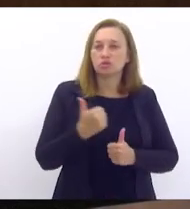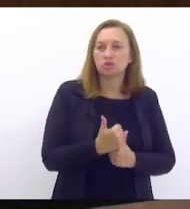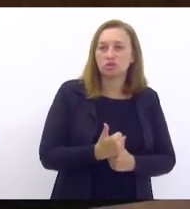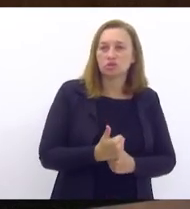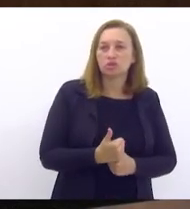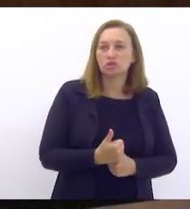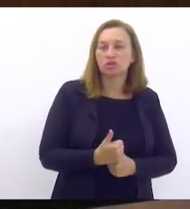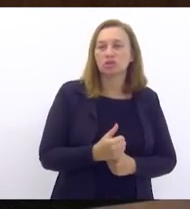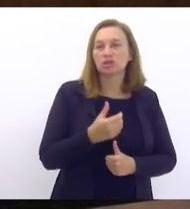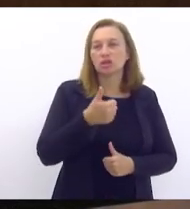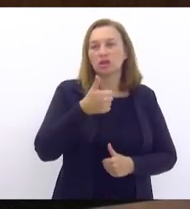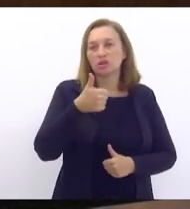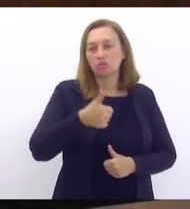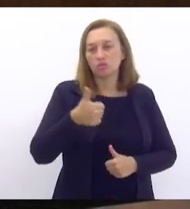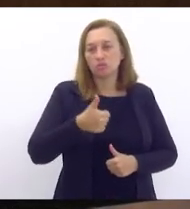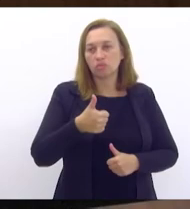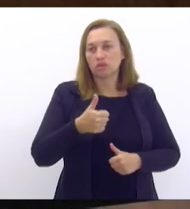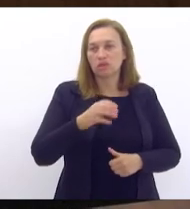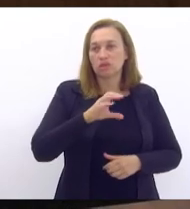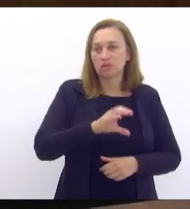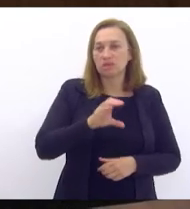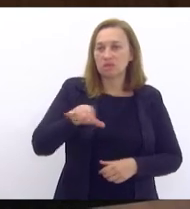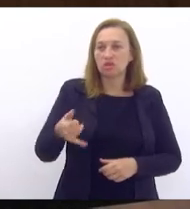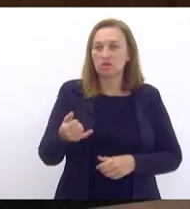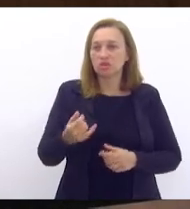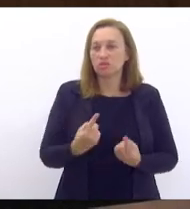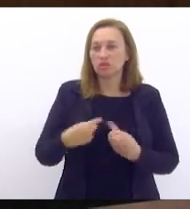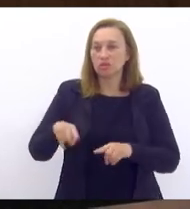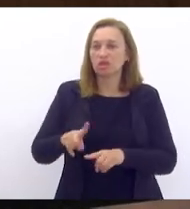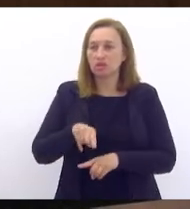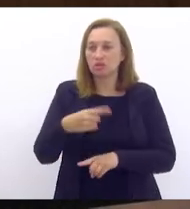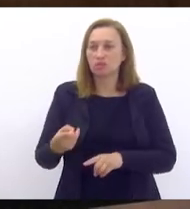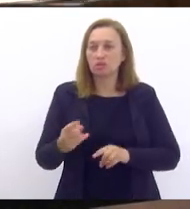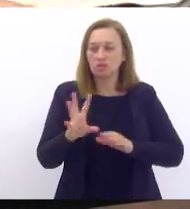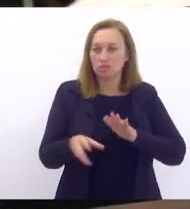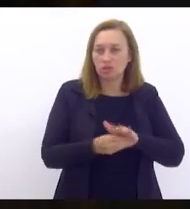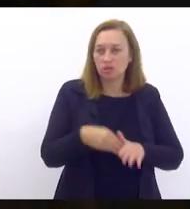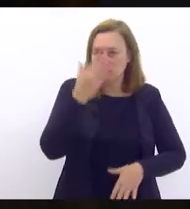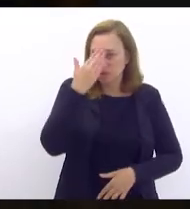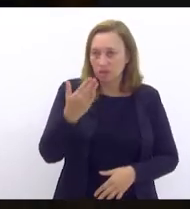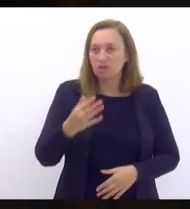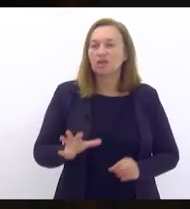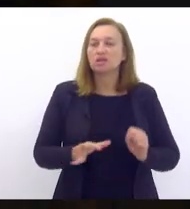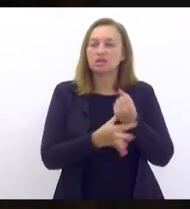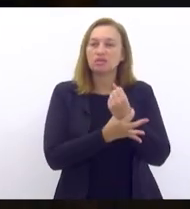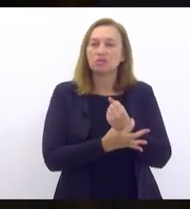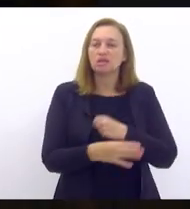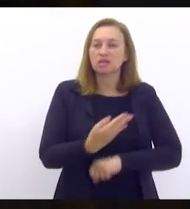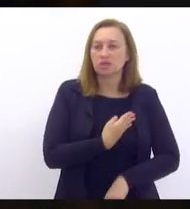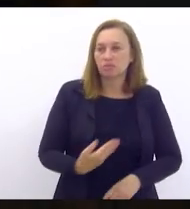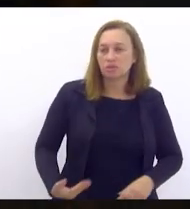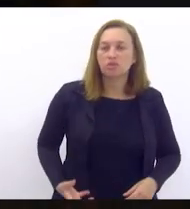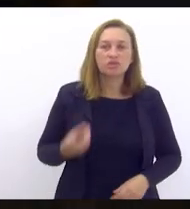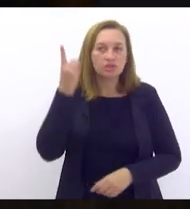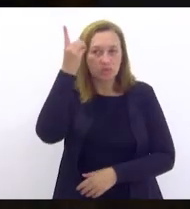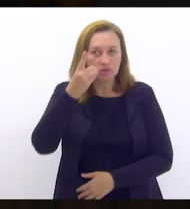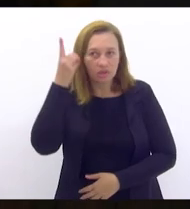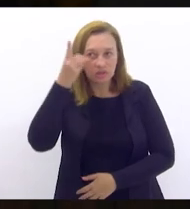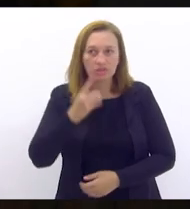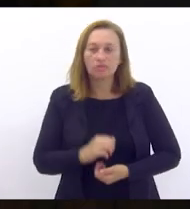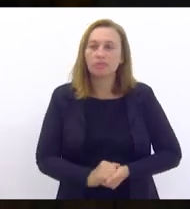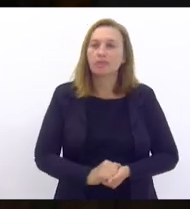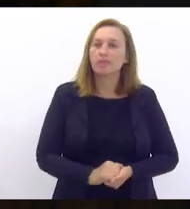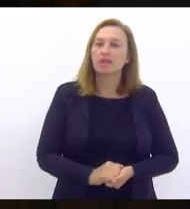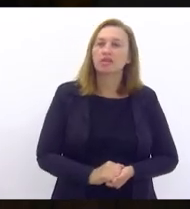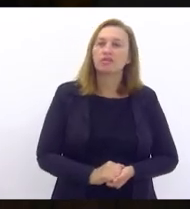da CCJ e contrário às demais emendas. Obrigado. Pela Comissão de Segurança Pública, deputado...